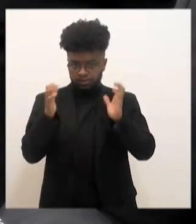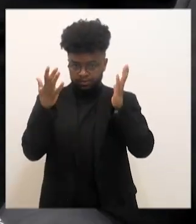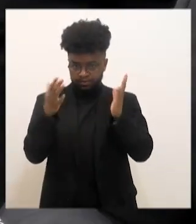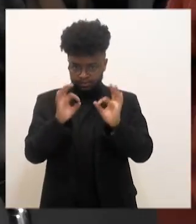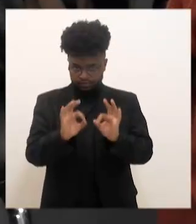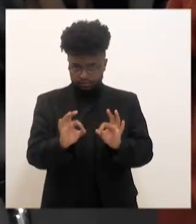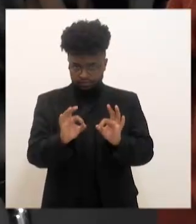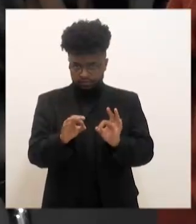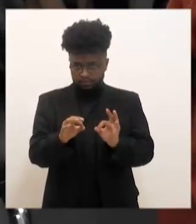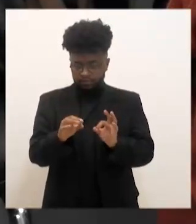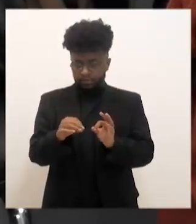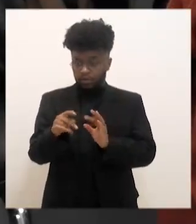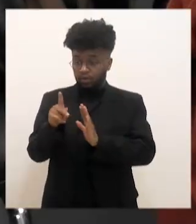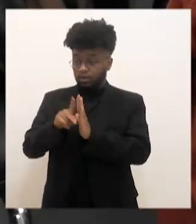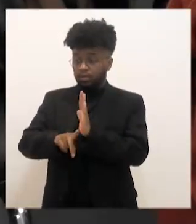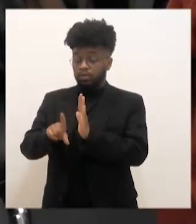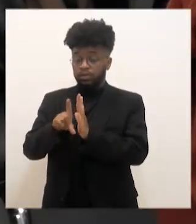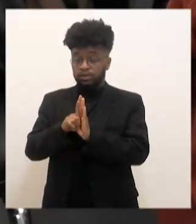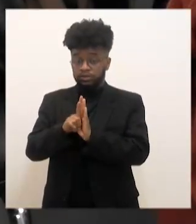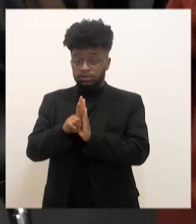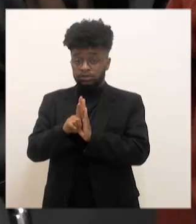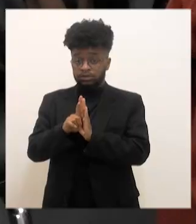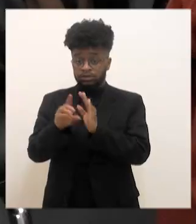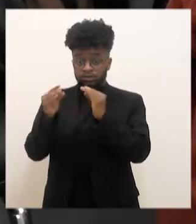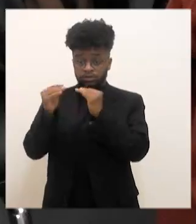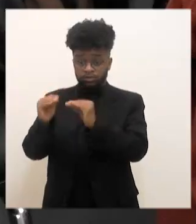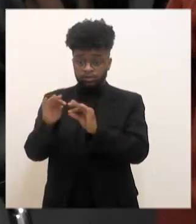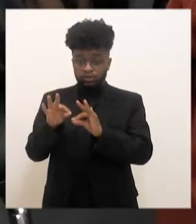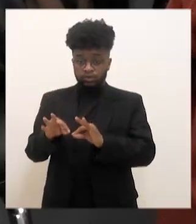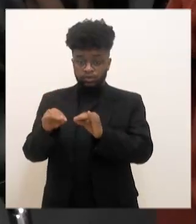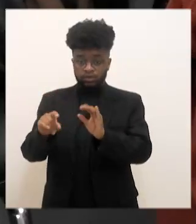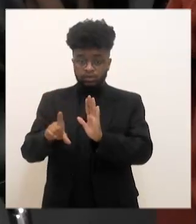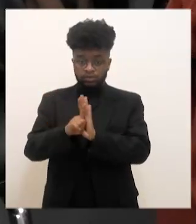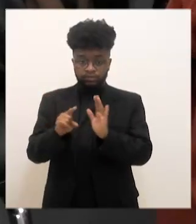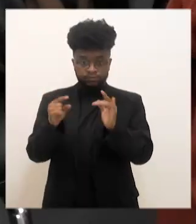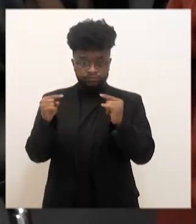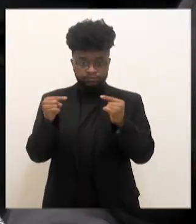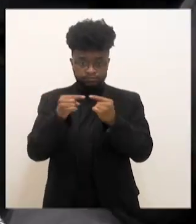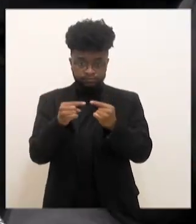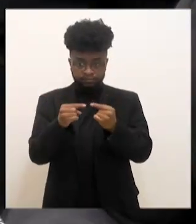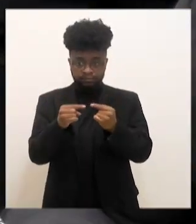isso. O projeto de lei, deputado, cita toda a legislação pertinente